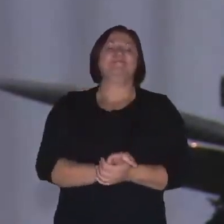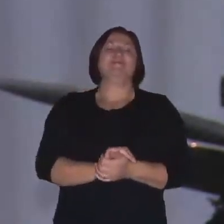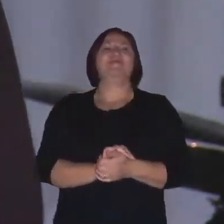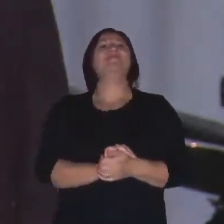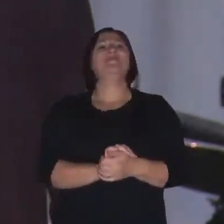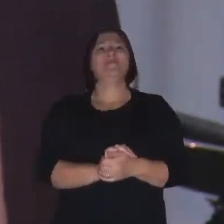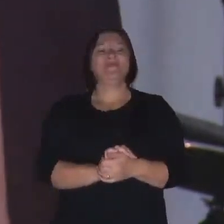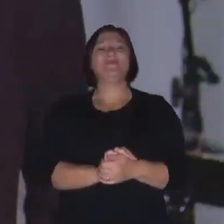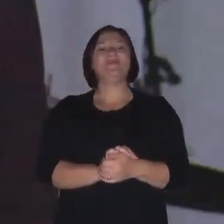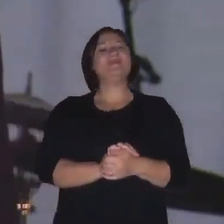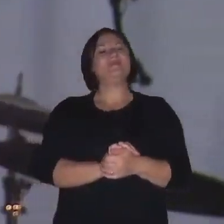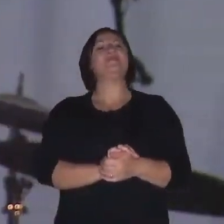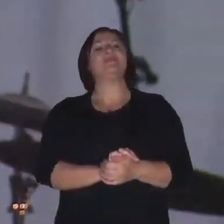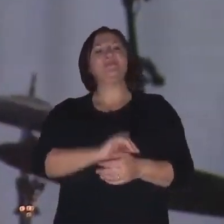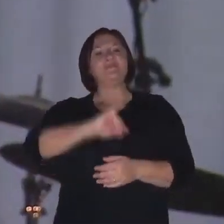29, versículo 1.